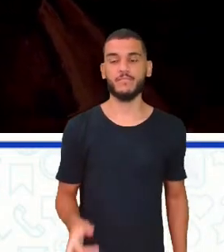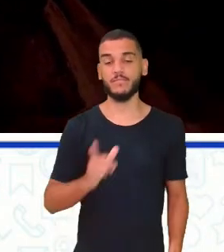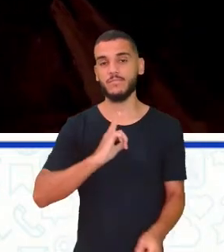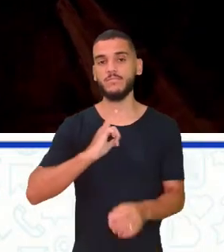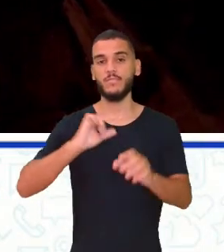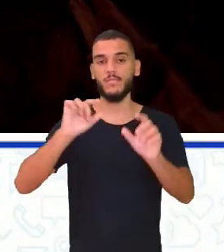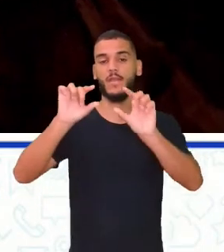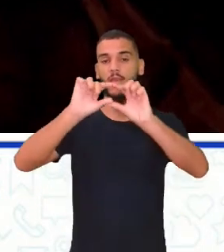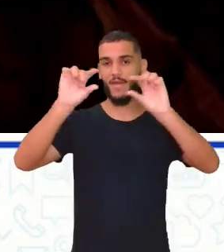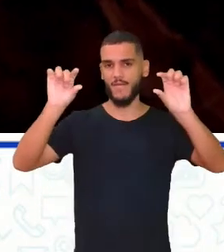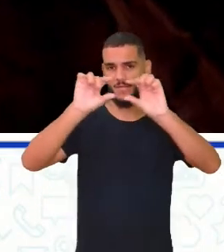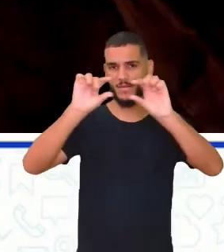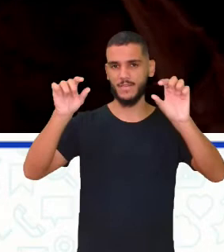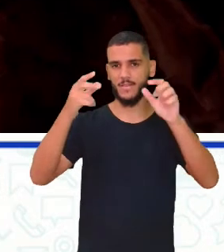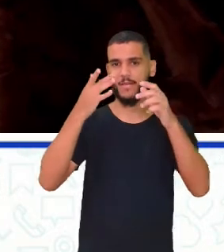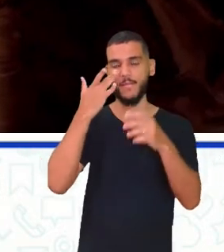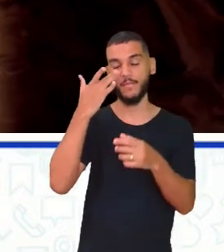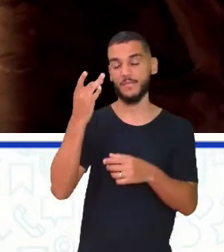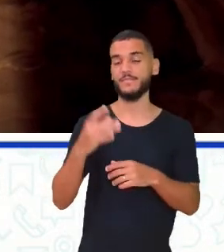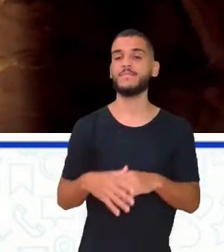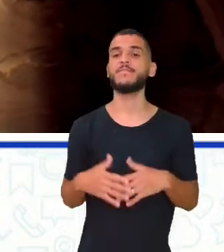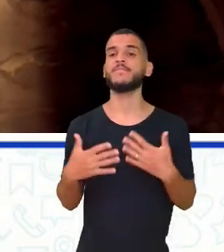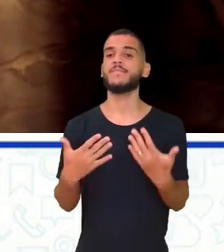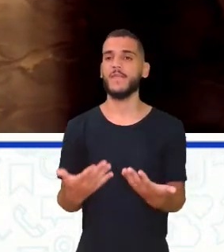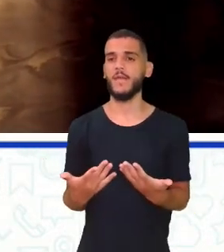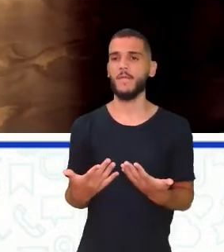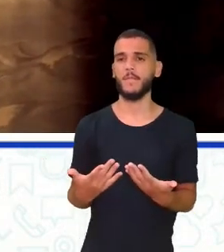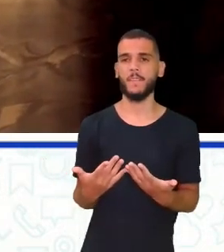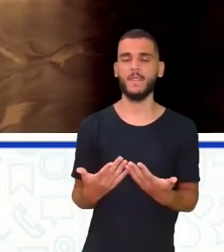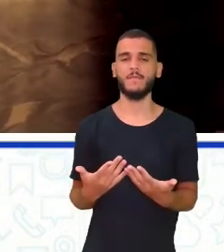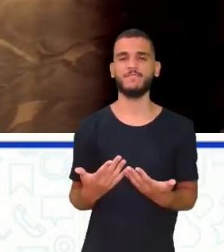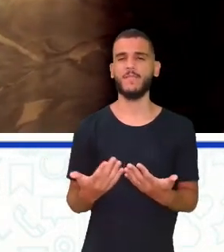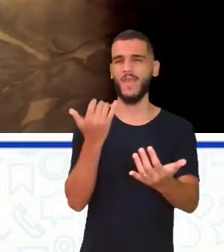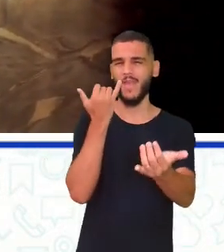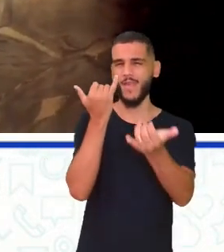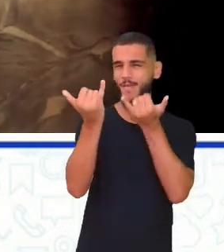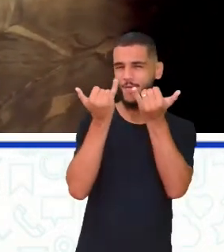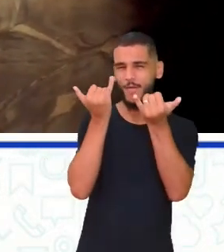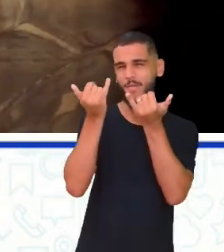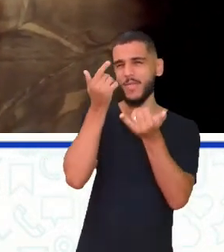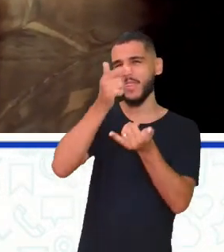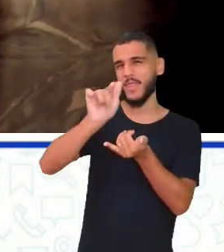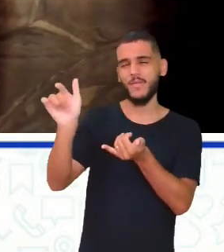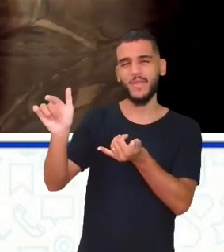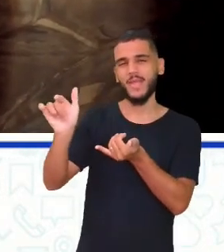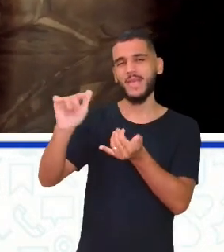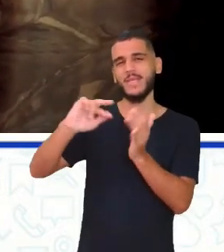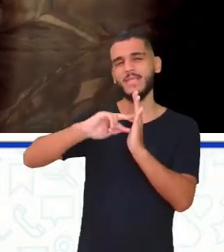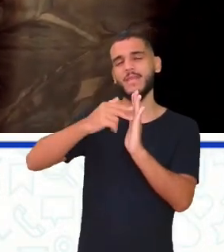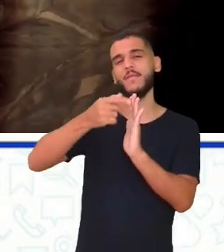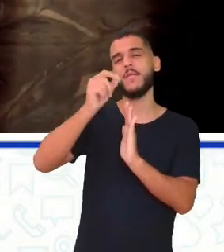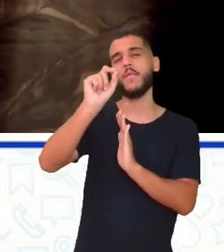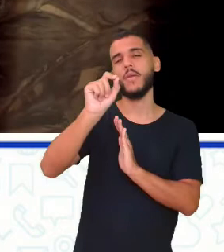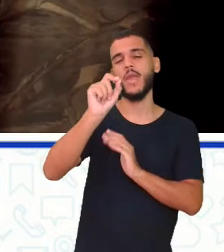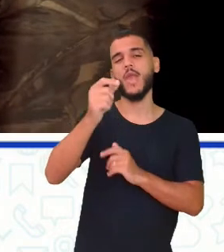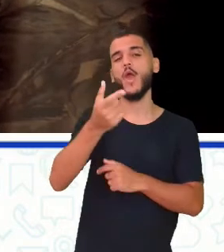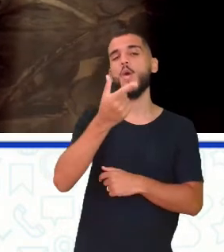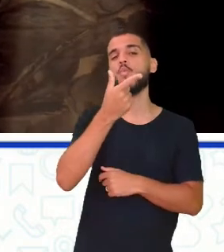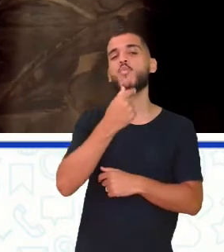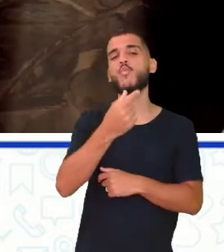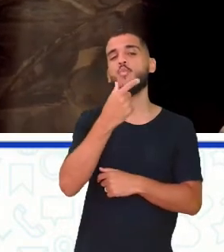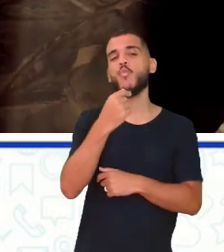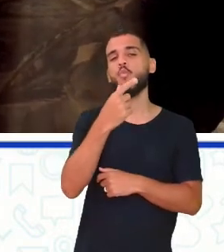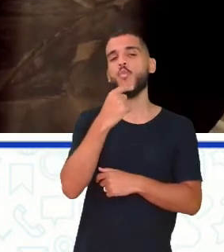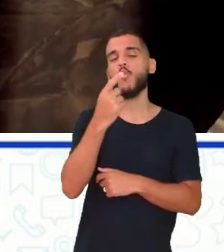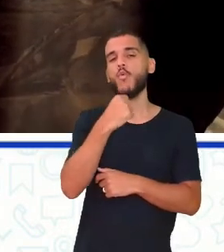ó. Observe esta frase. A não informação conduz o homem à caverna. E aí?